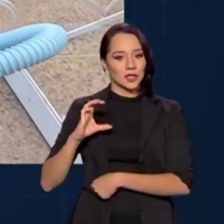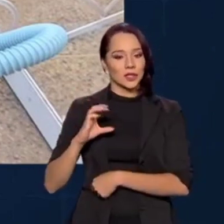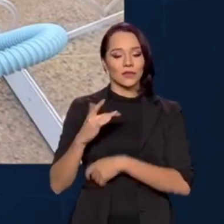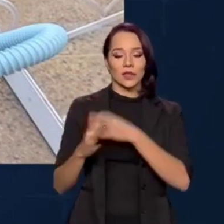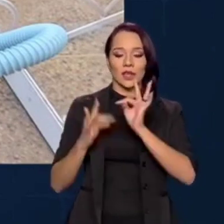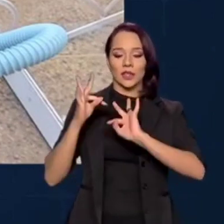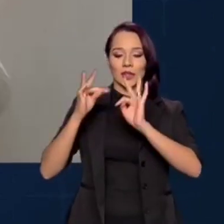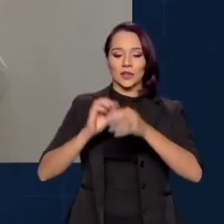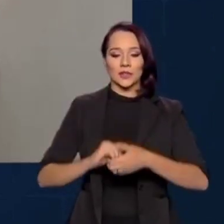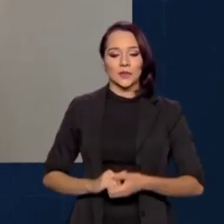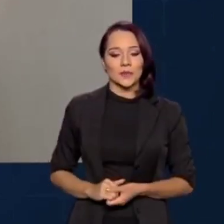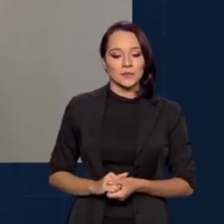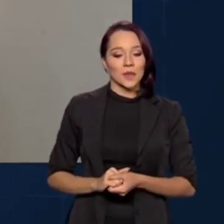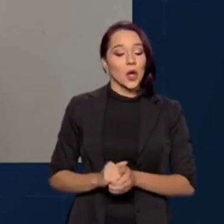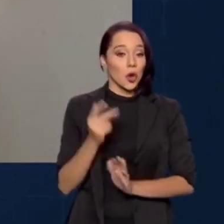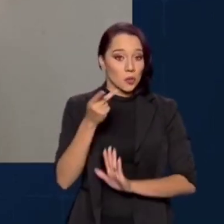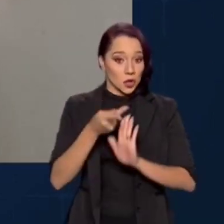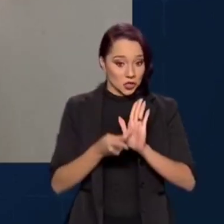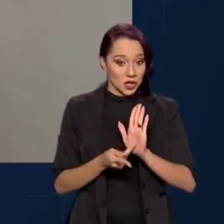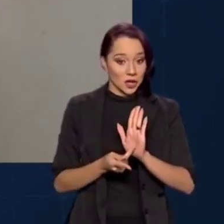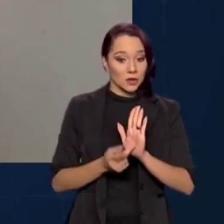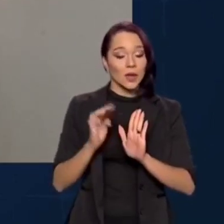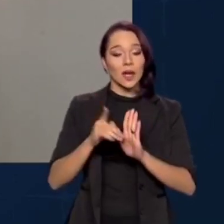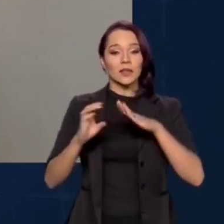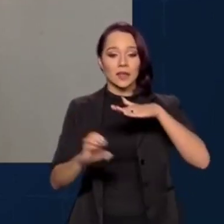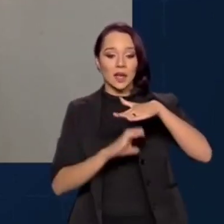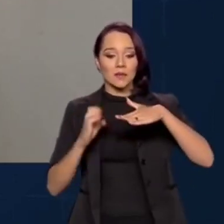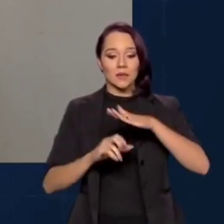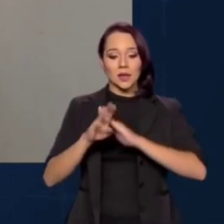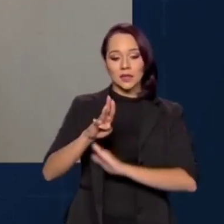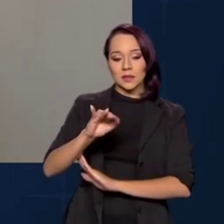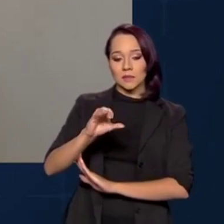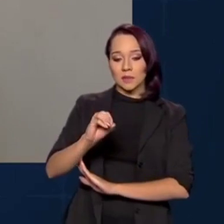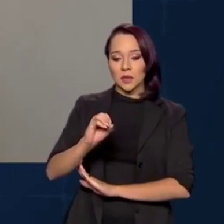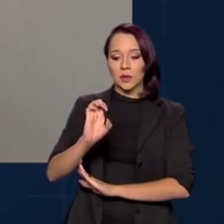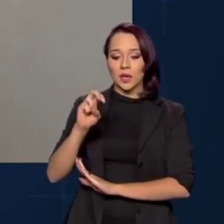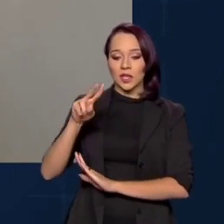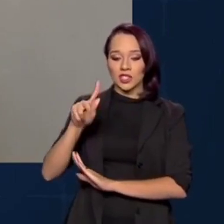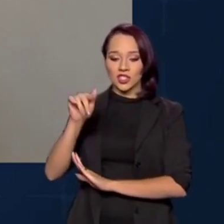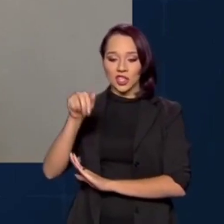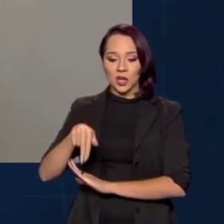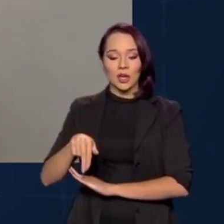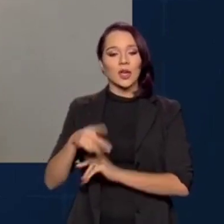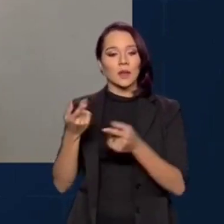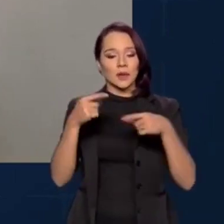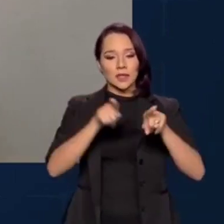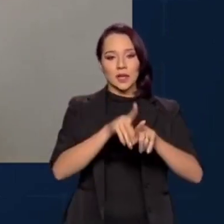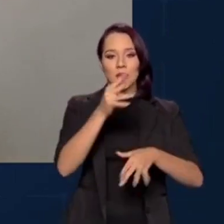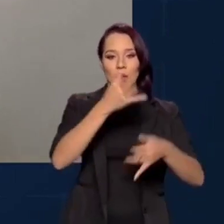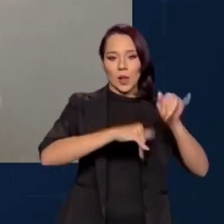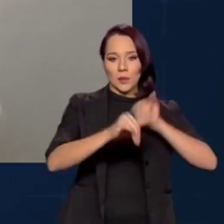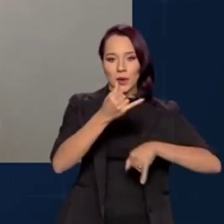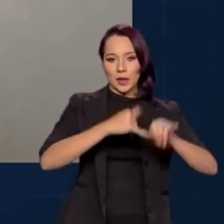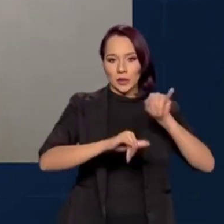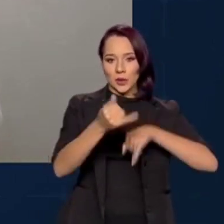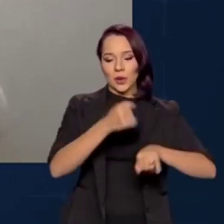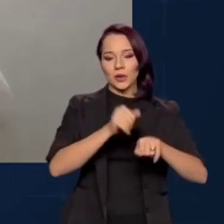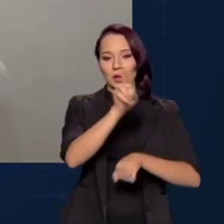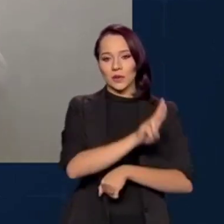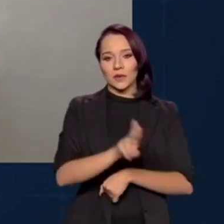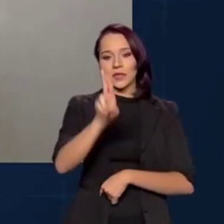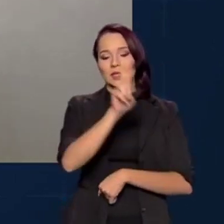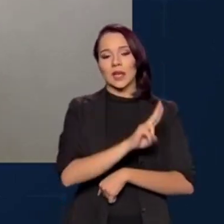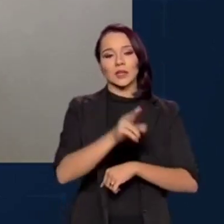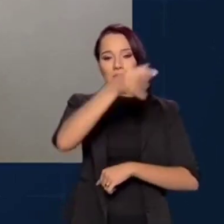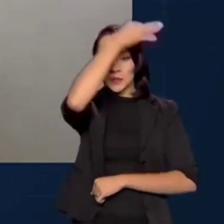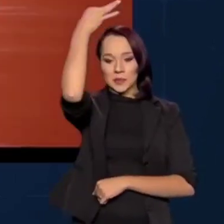e Tecnológico. O projeto é da empresa BioEngen, em parceria com o Laboratório de Nanomateriais da Universidade